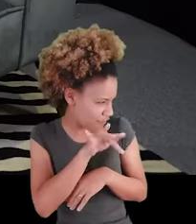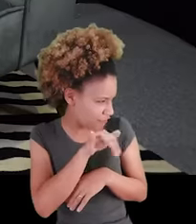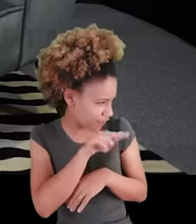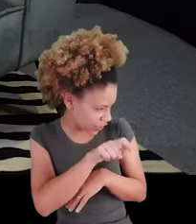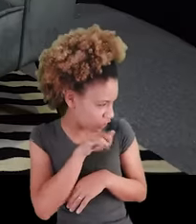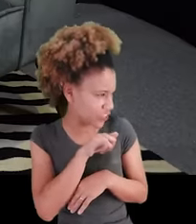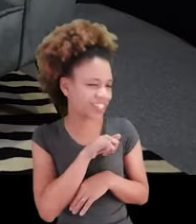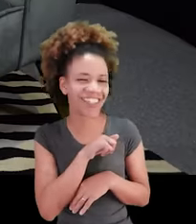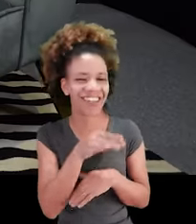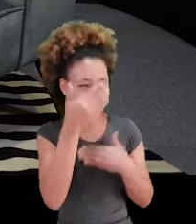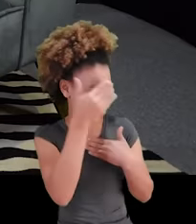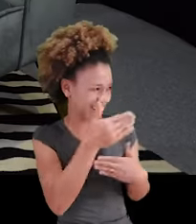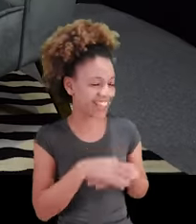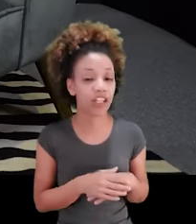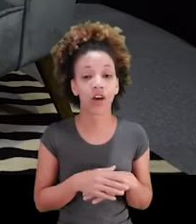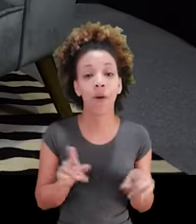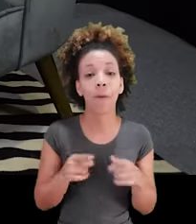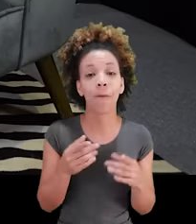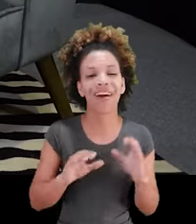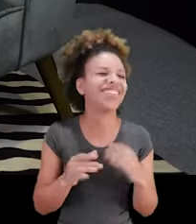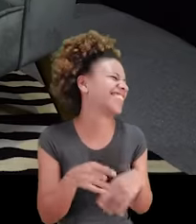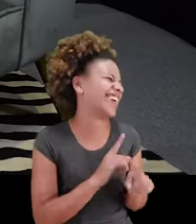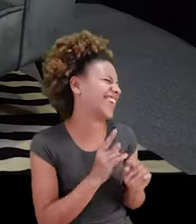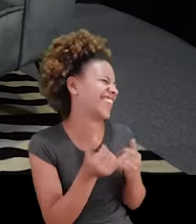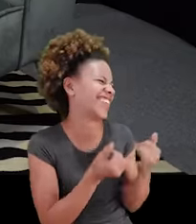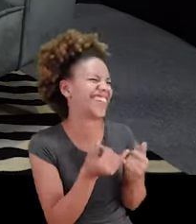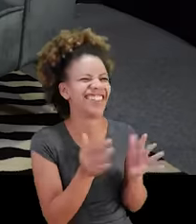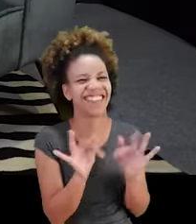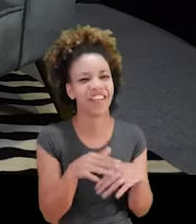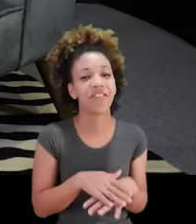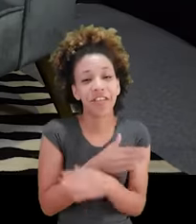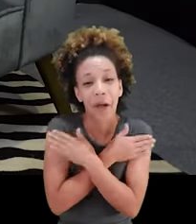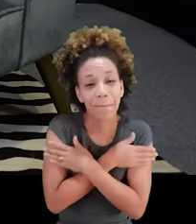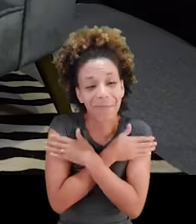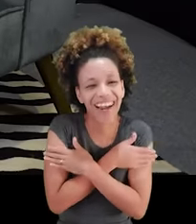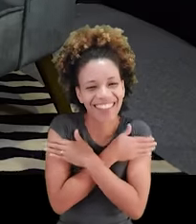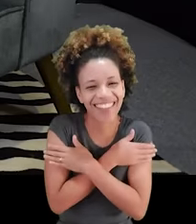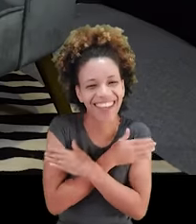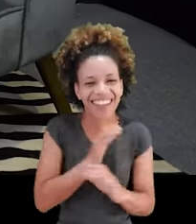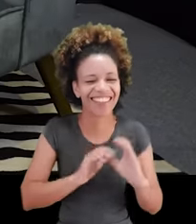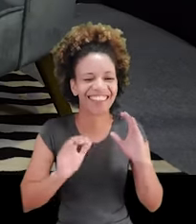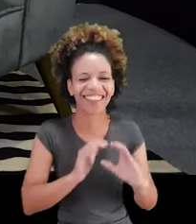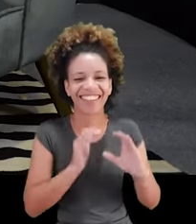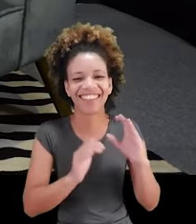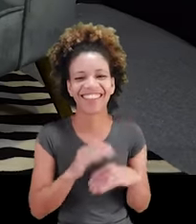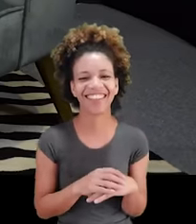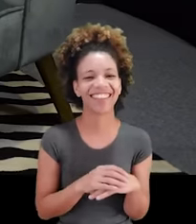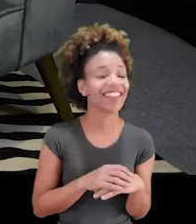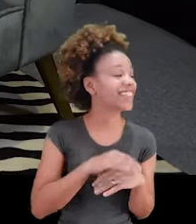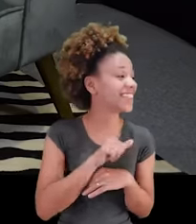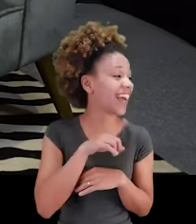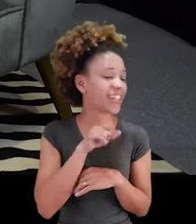fixe. Obrigado, cara. Agora. A gente vai cantar uma música de... Não, termina uma... Se abraçar. Vamos se abraçar e cantar o We Are